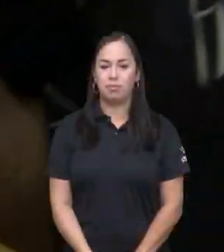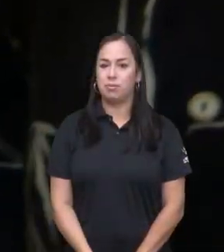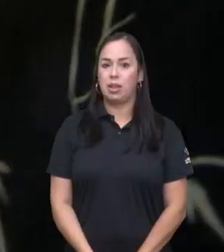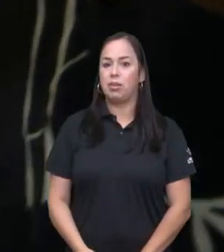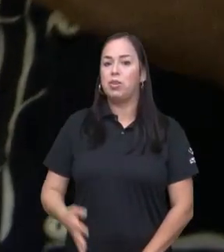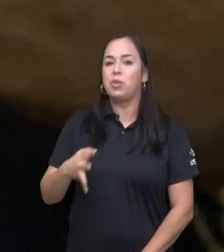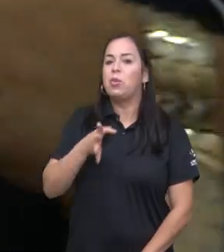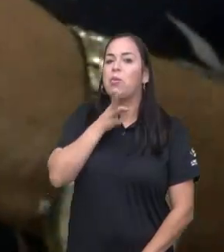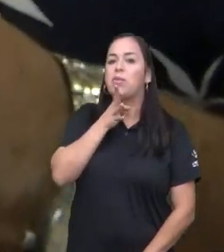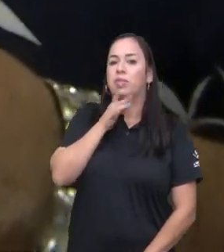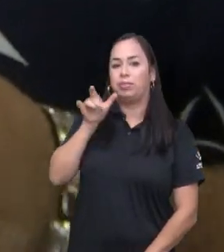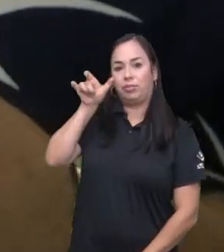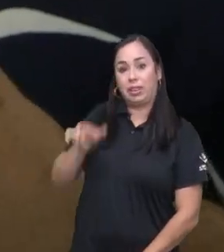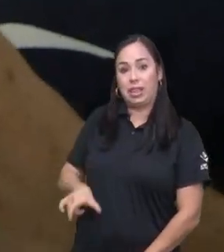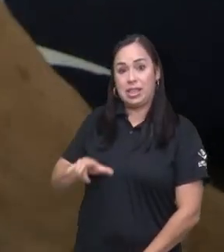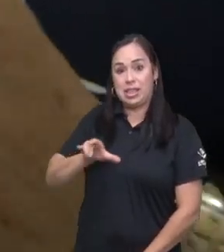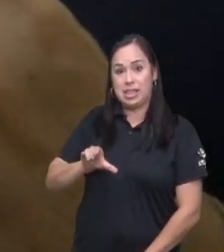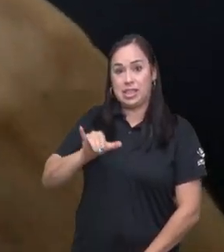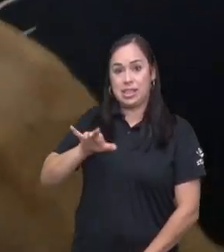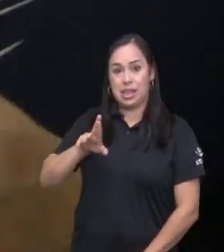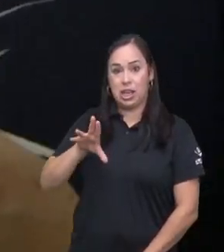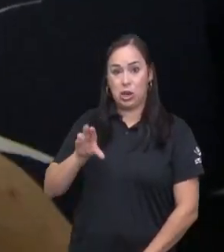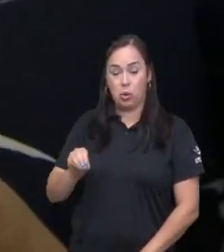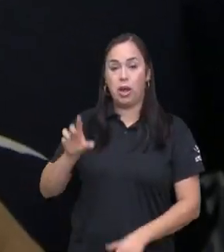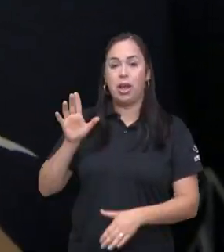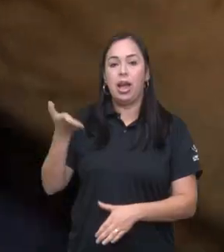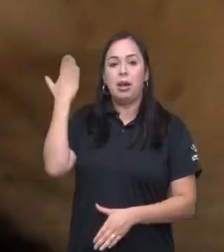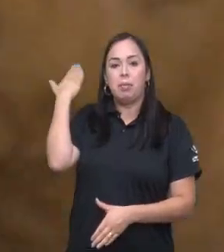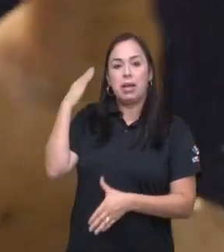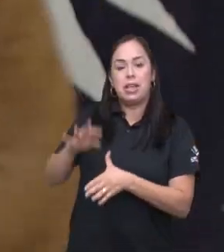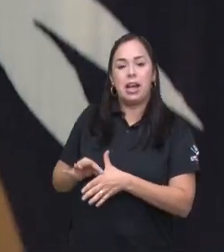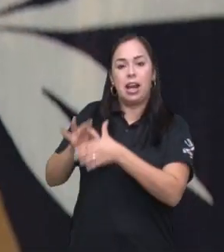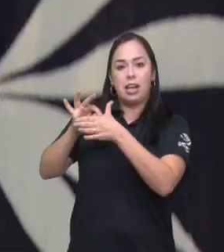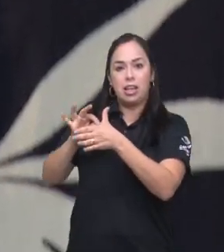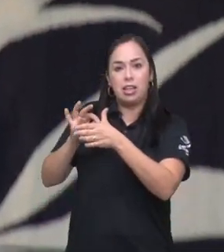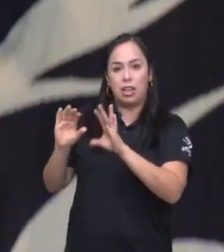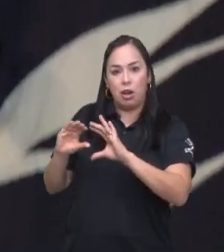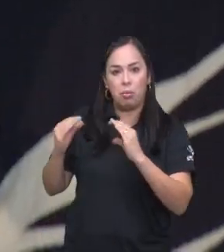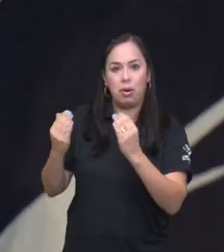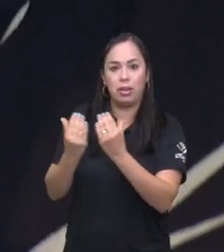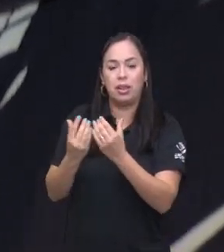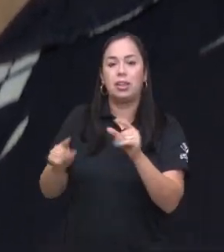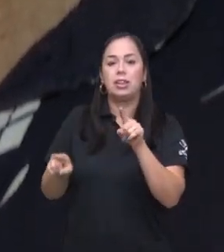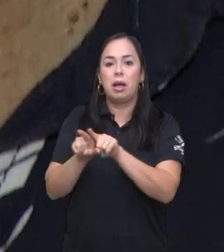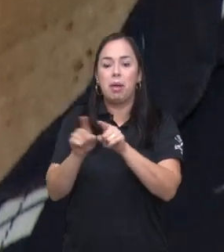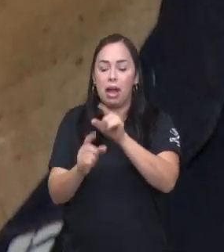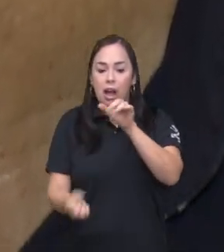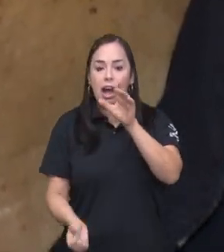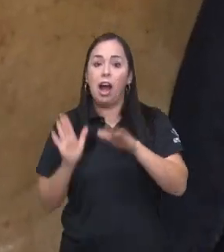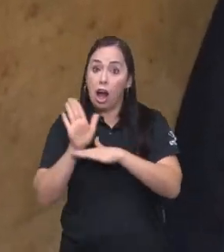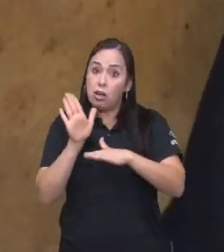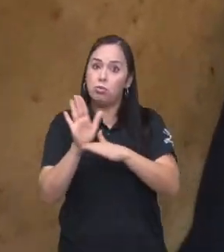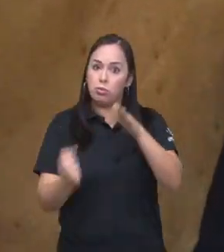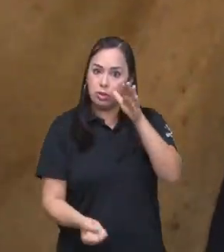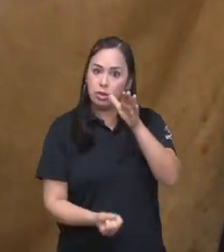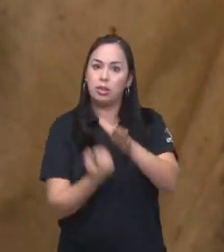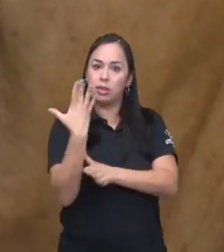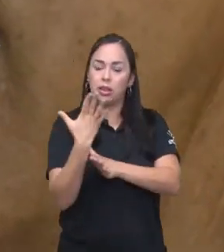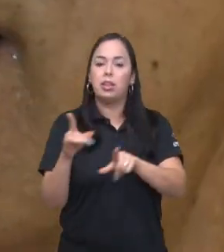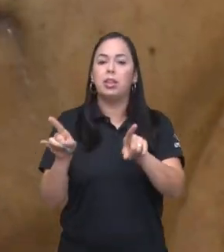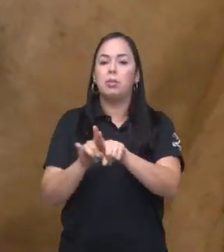Vamos conhecer o Cido Silva. Ele era líder comunitário e participou ativamente da fundação do bairro. Conhece toda